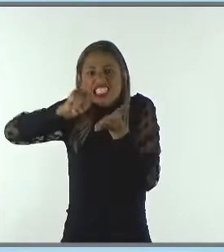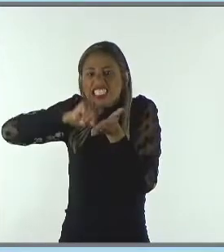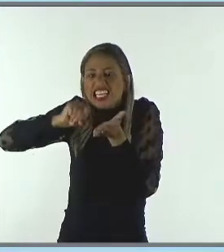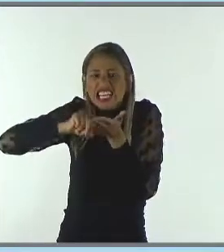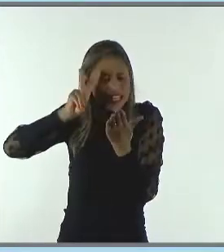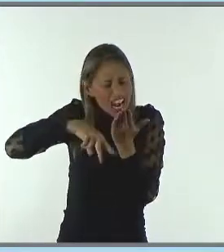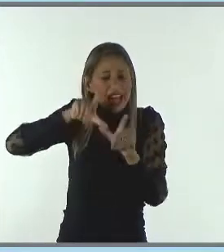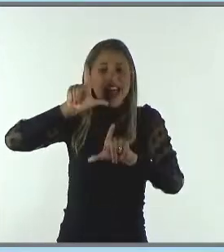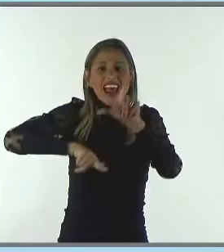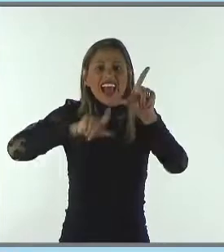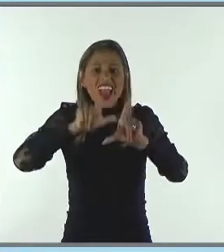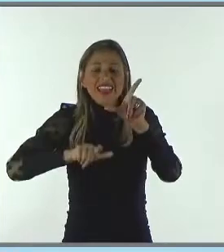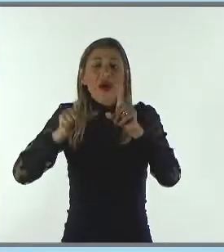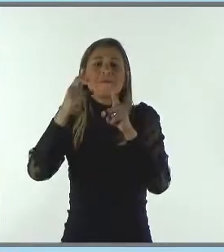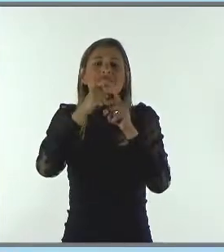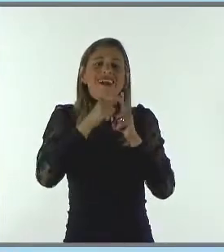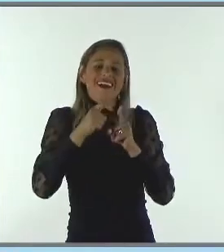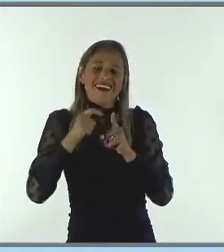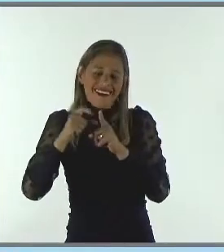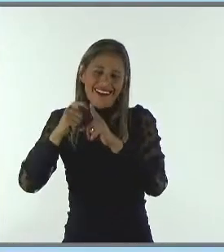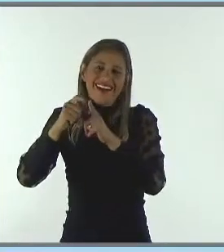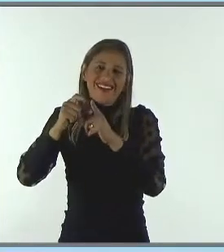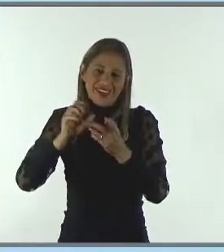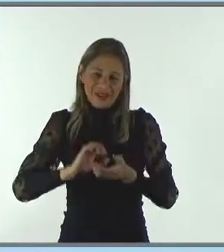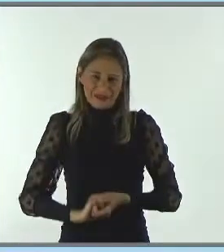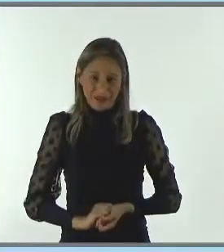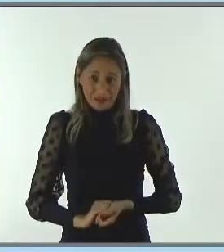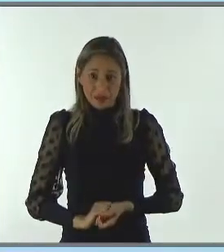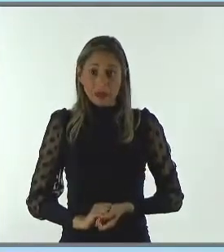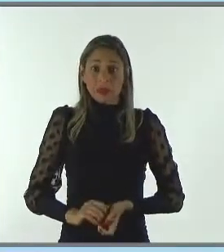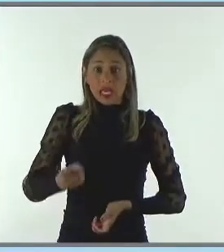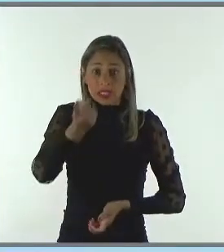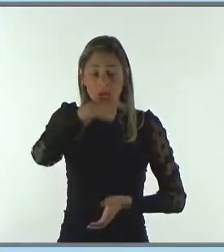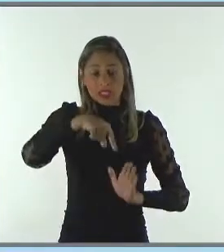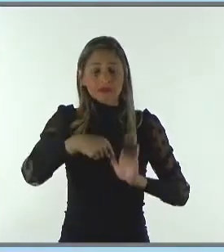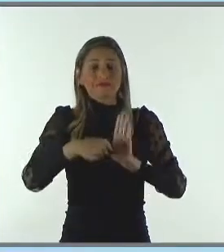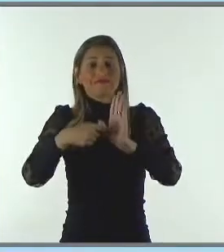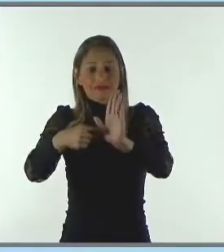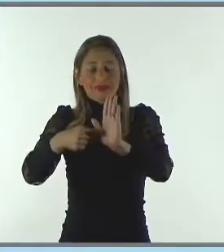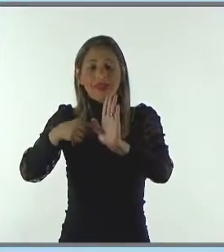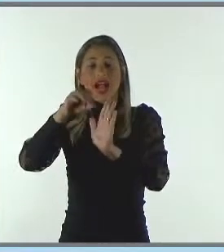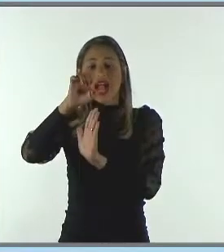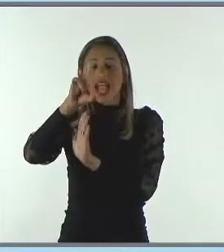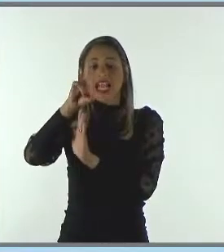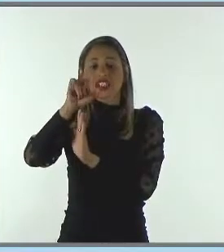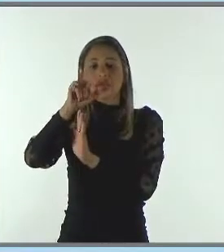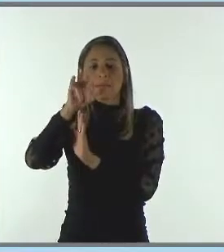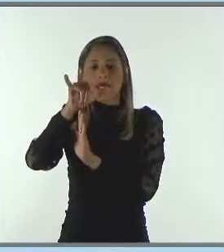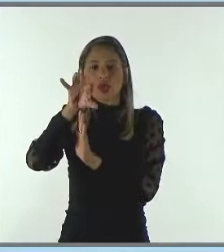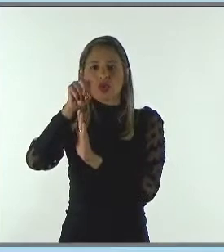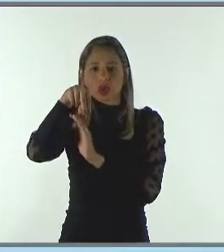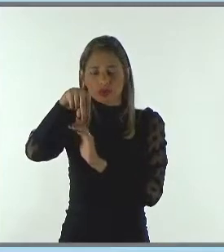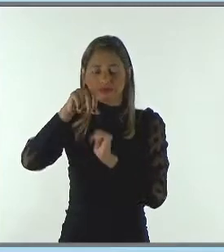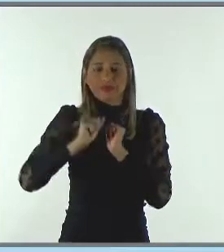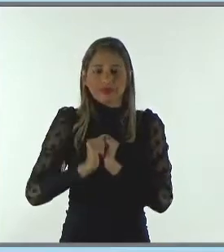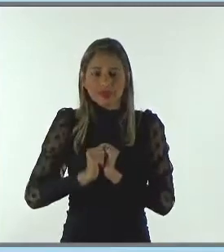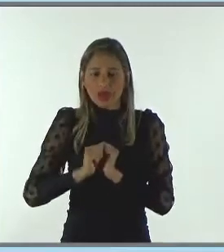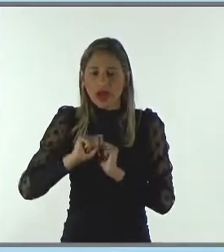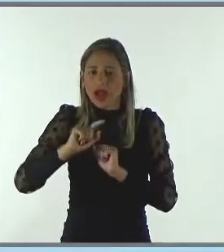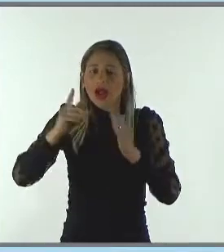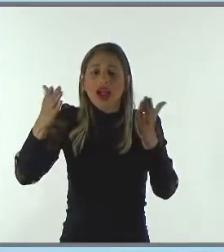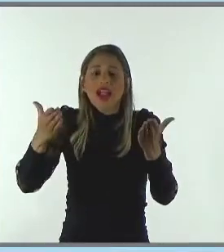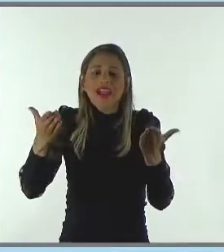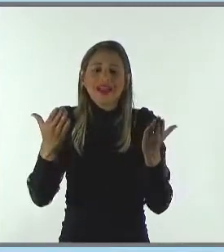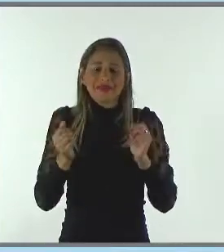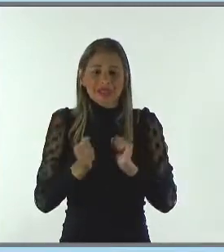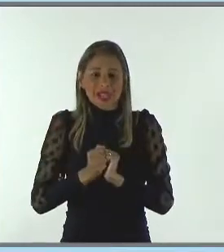letra, palavra, essas coisas todas. E a gente vai apresentar o Edmilson. O Madu falou que eu ia apresentar do jeito que ele merece. Eu